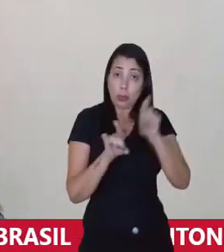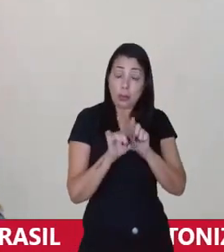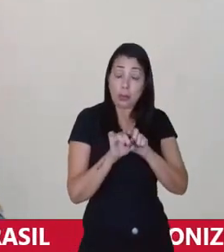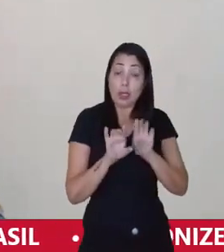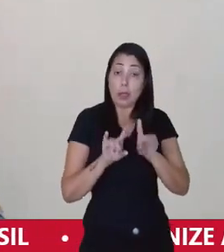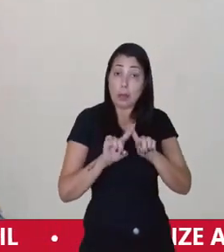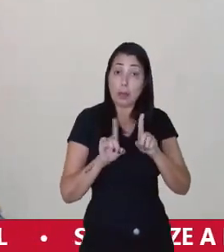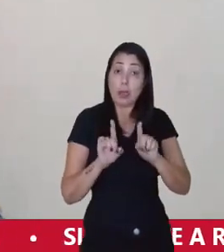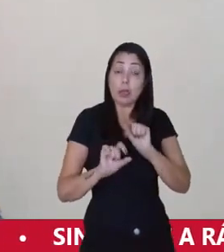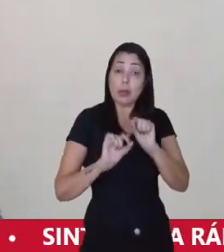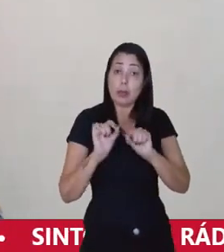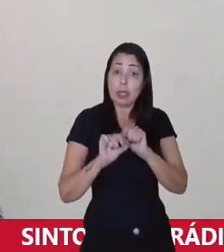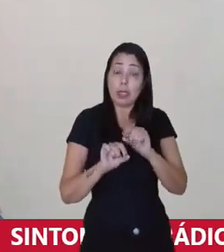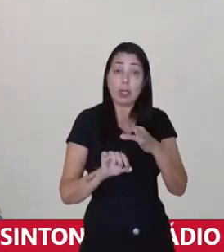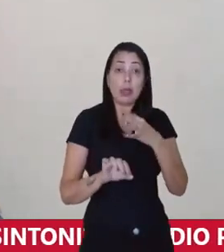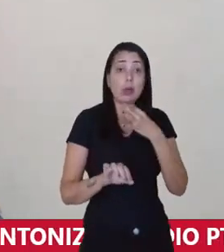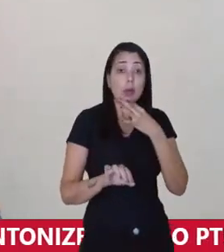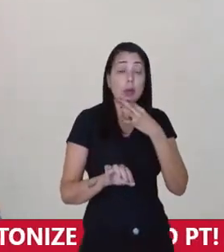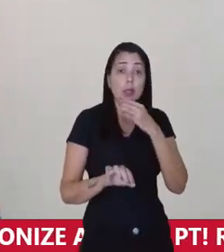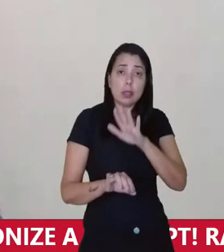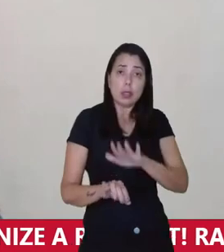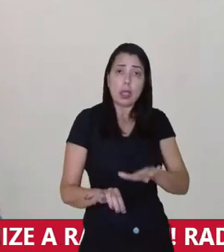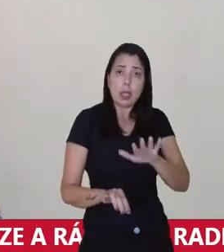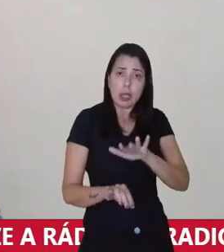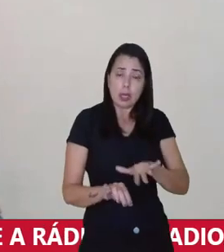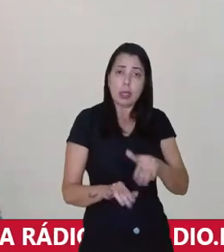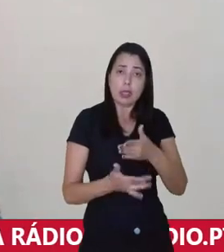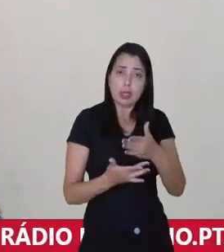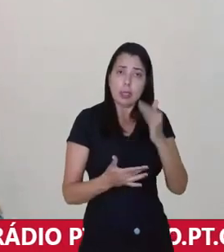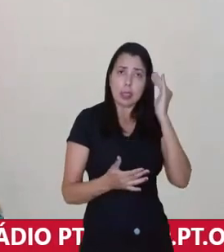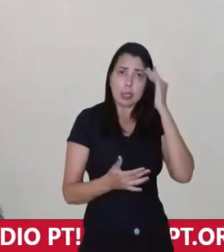portanto, reconhecer a infância e